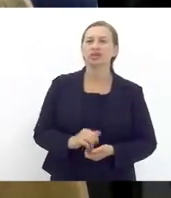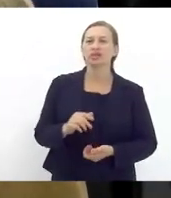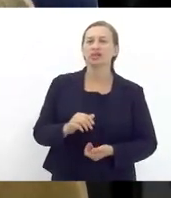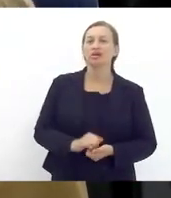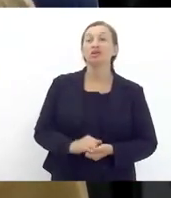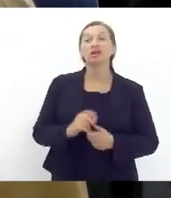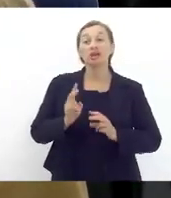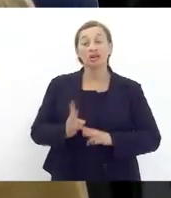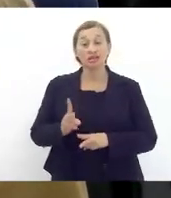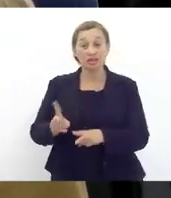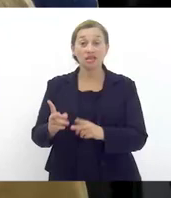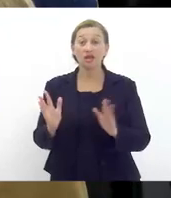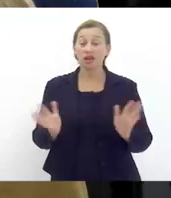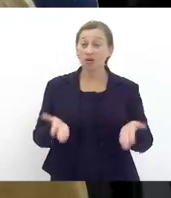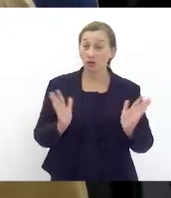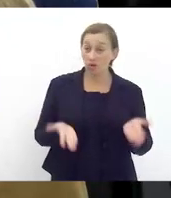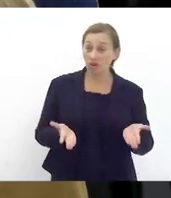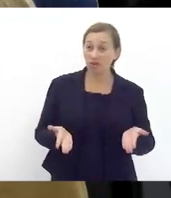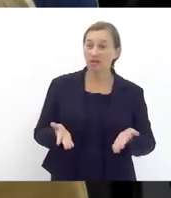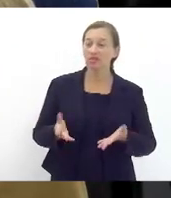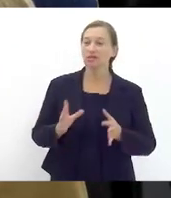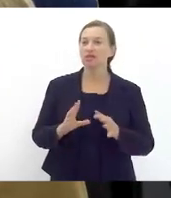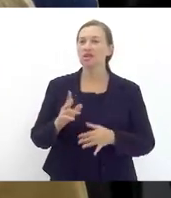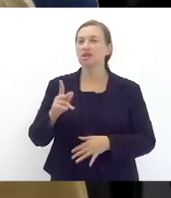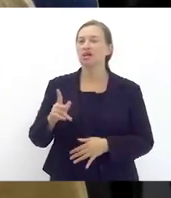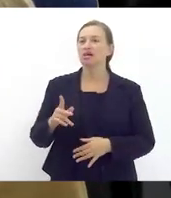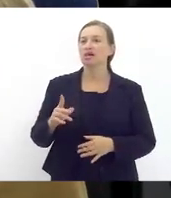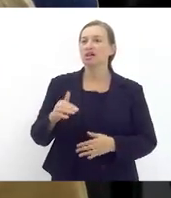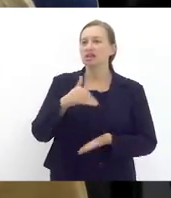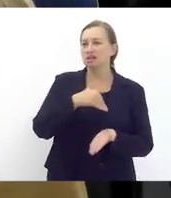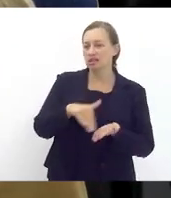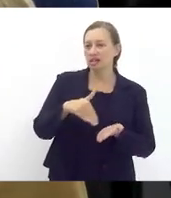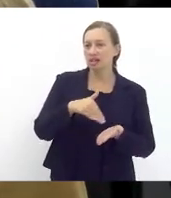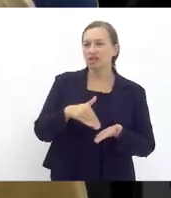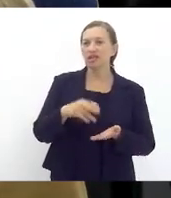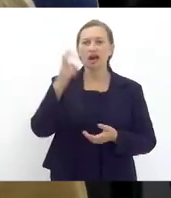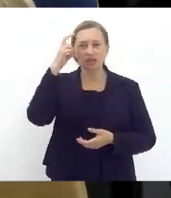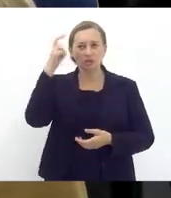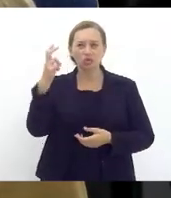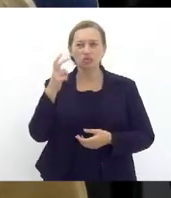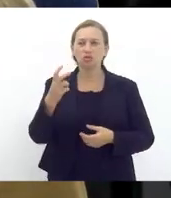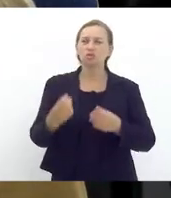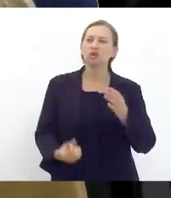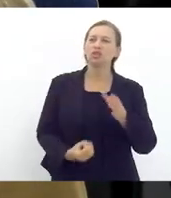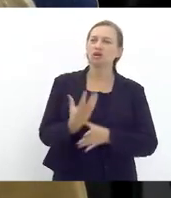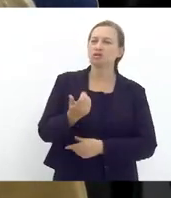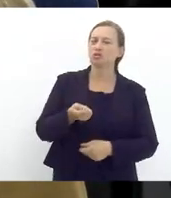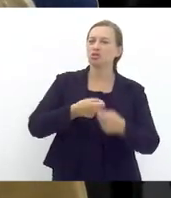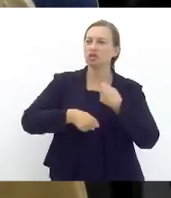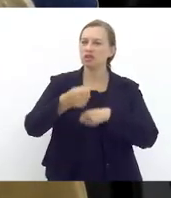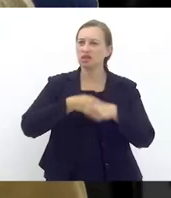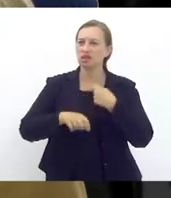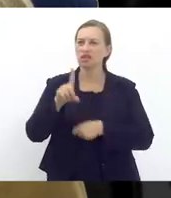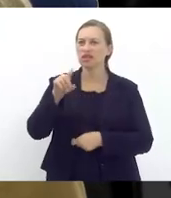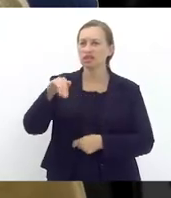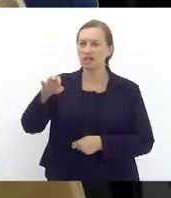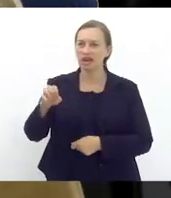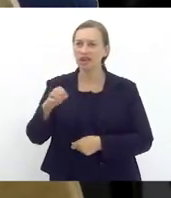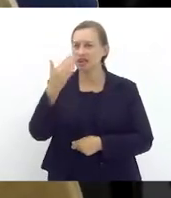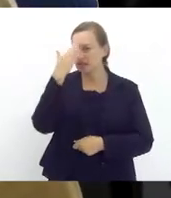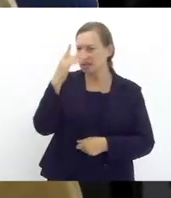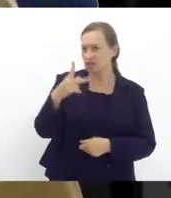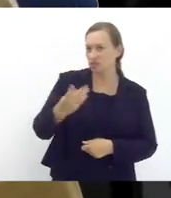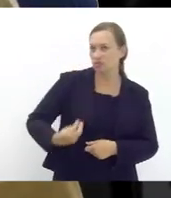em seguida agora vamos passar a palavra para secretária de Cultura economia criativa Daniela Barros e agradecer também a sua presença